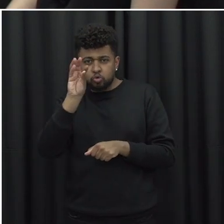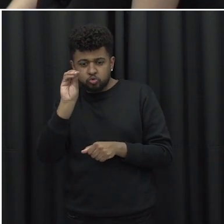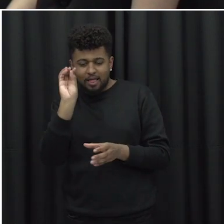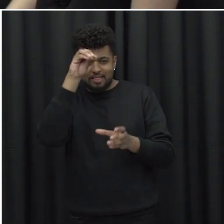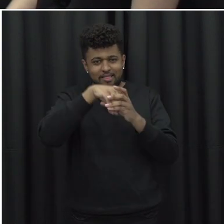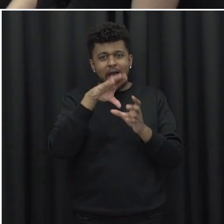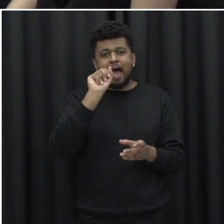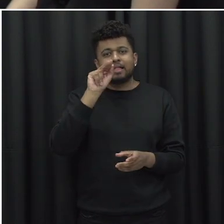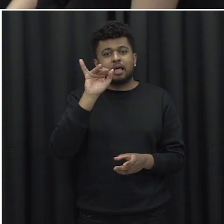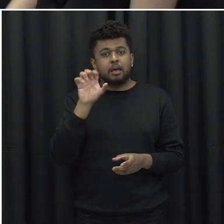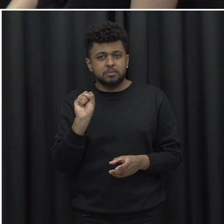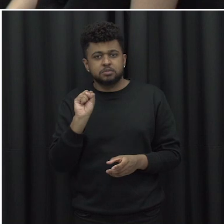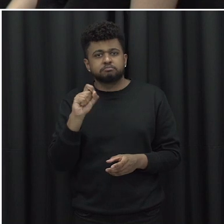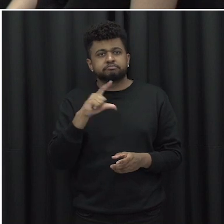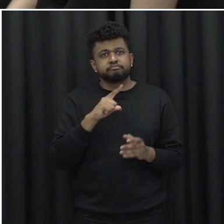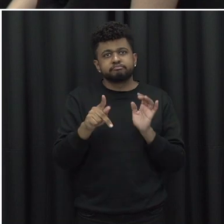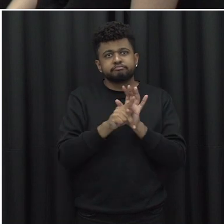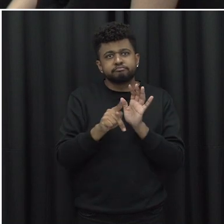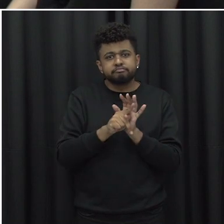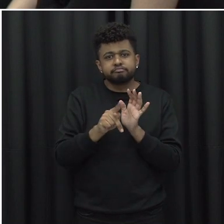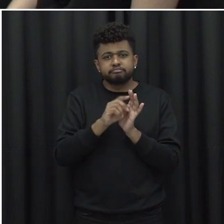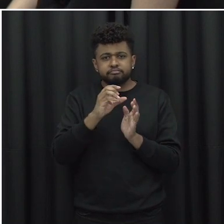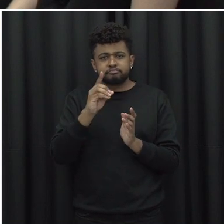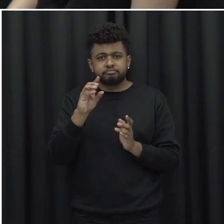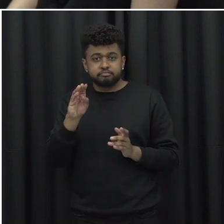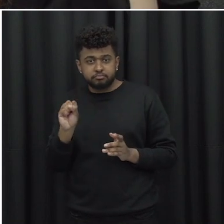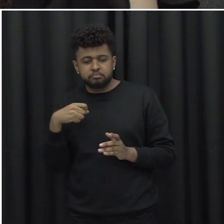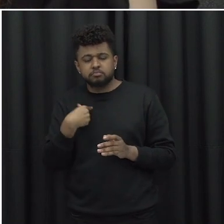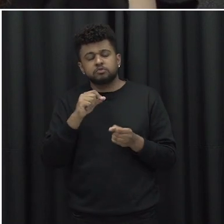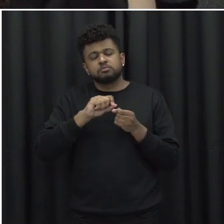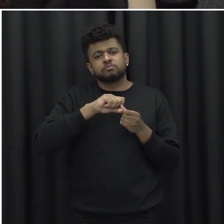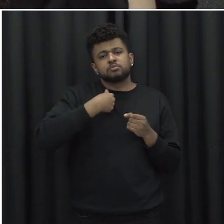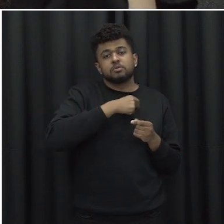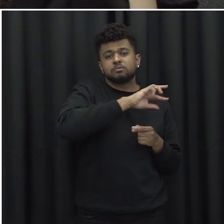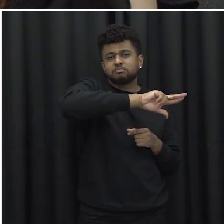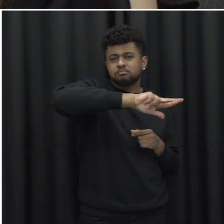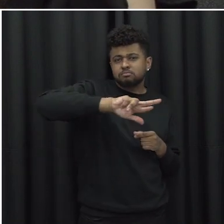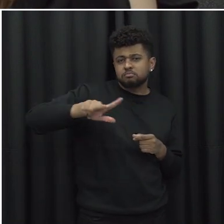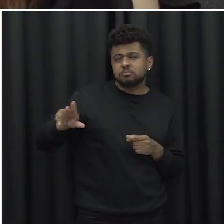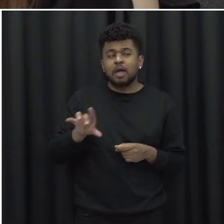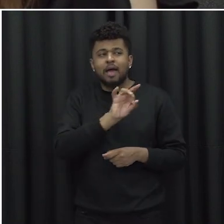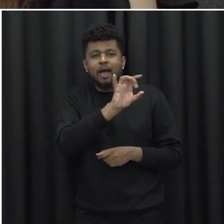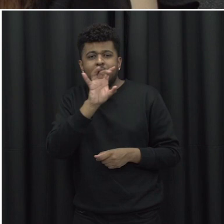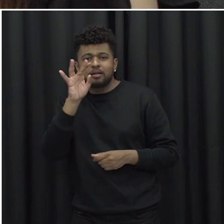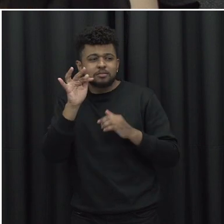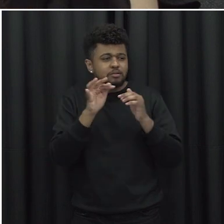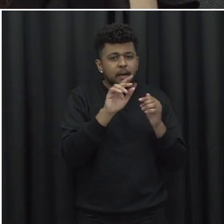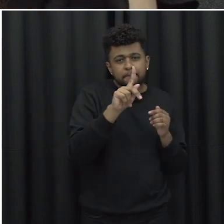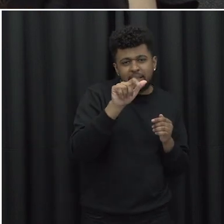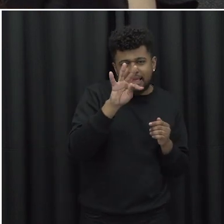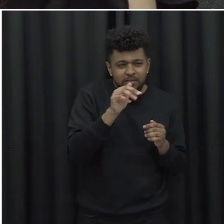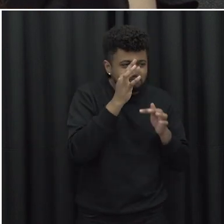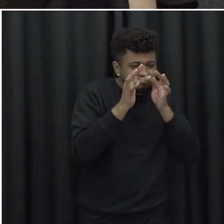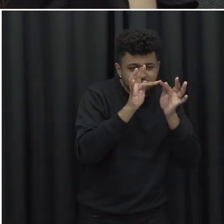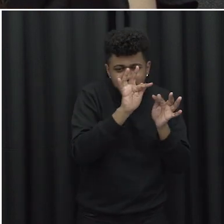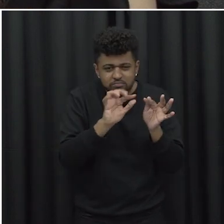da cannabis, né? Como a gente falou aqui, o THC, o CBD são os principais, mas a gente tem inúmeros outros. E cada planta tem uma